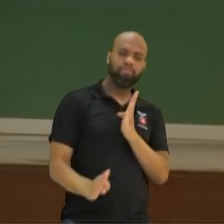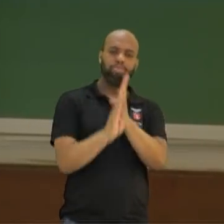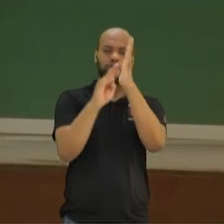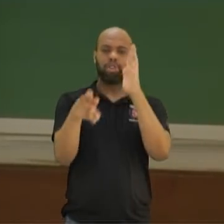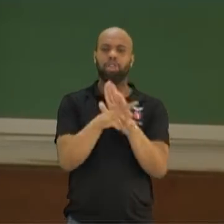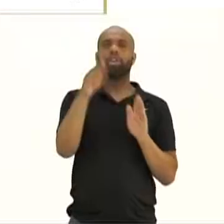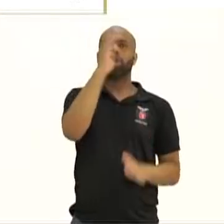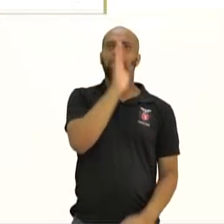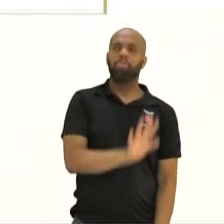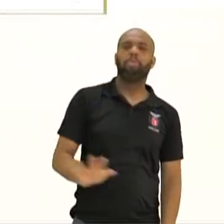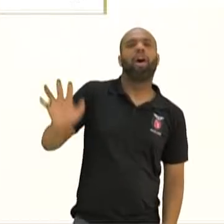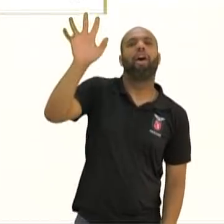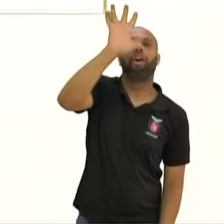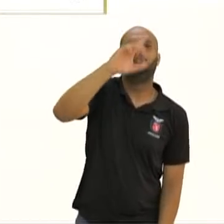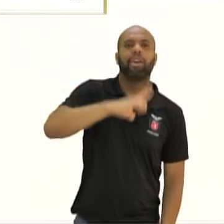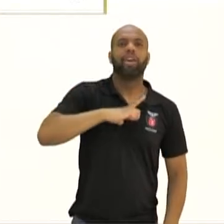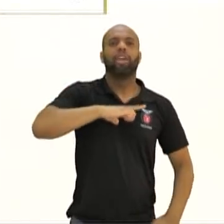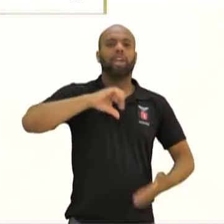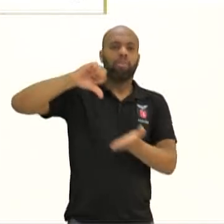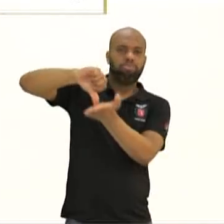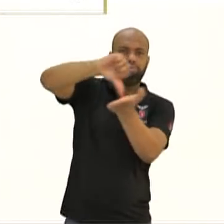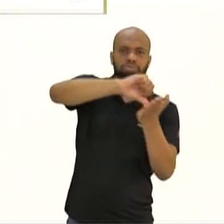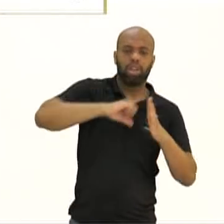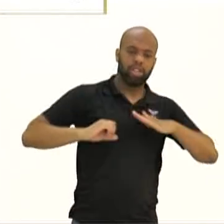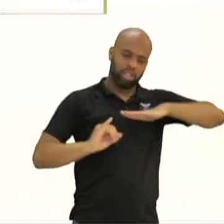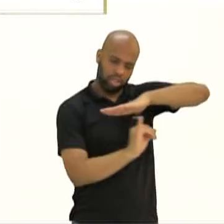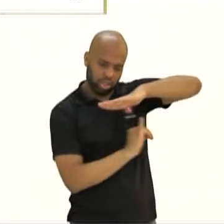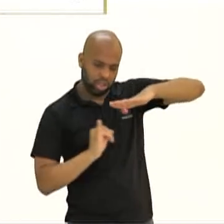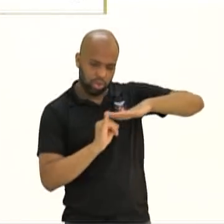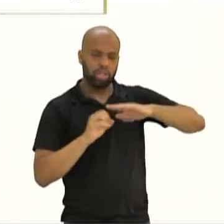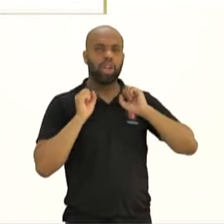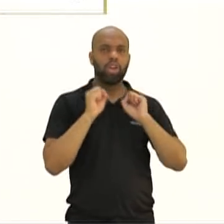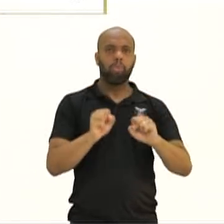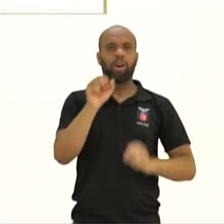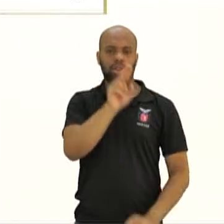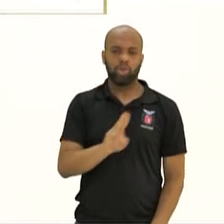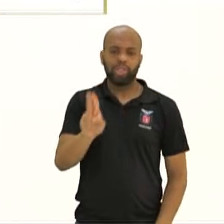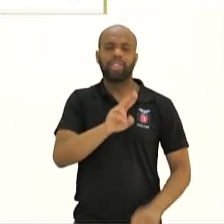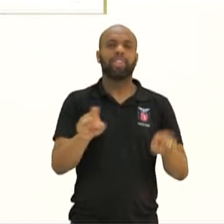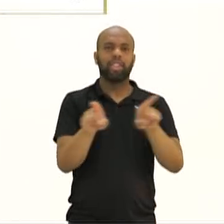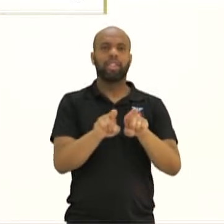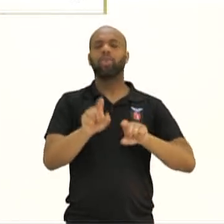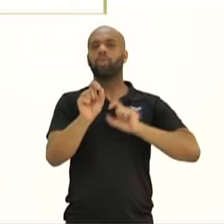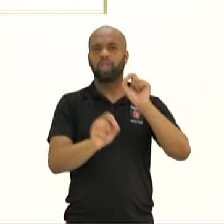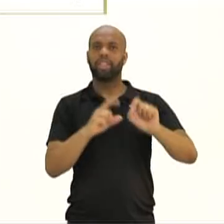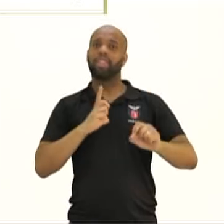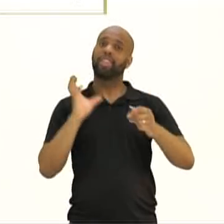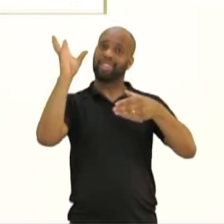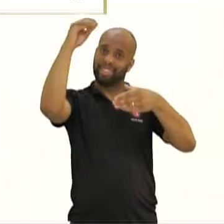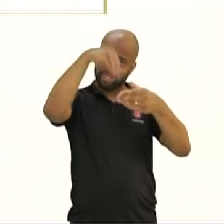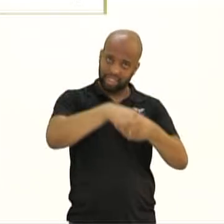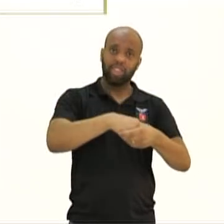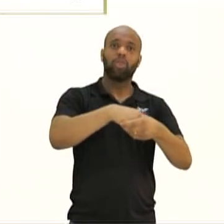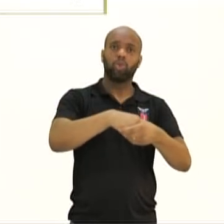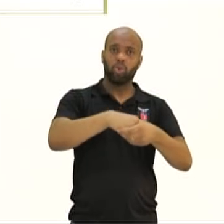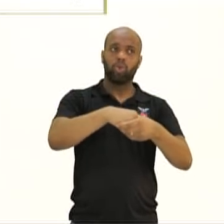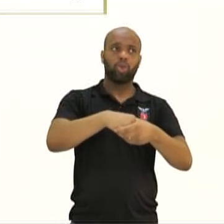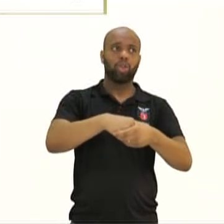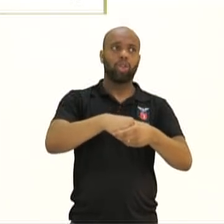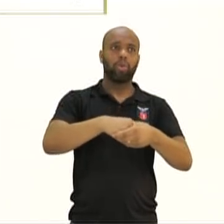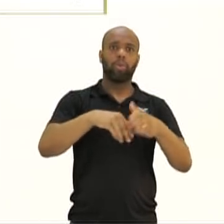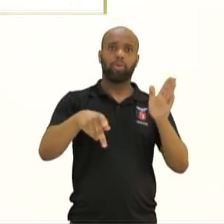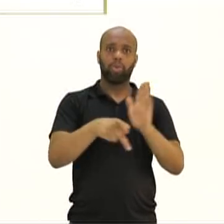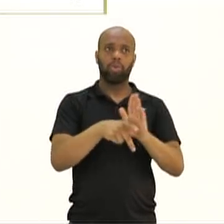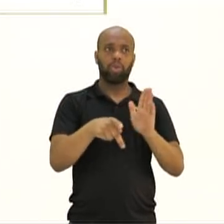Brasil. Os polos industriais vocês podem usar como uma ferramenta a usar dentro do